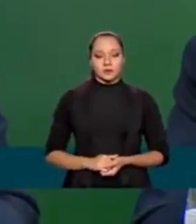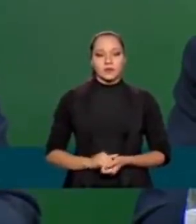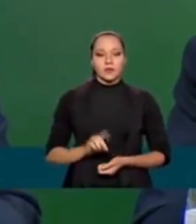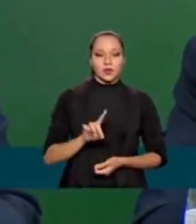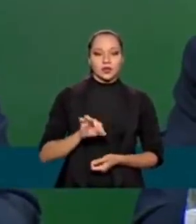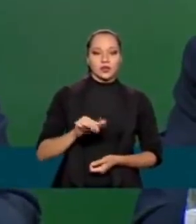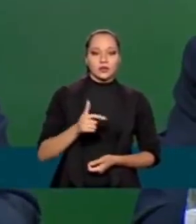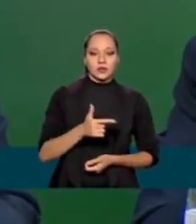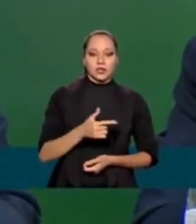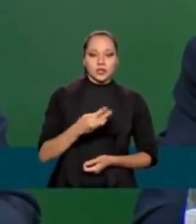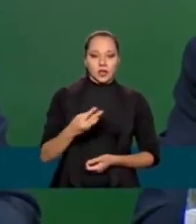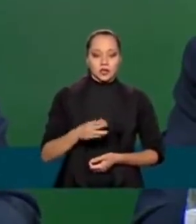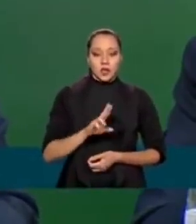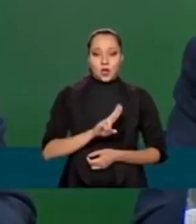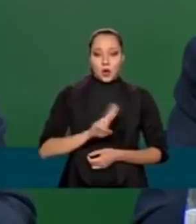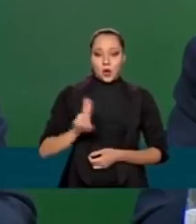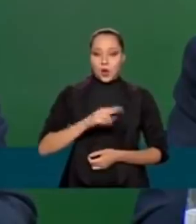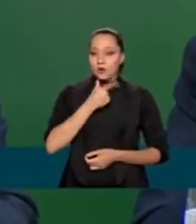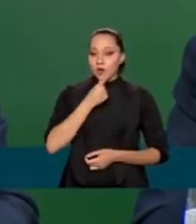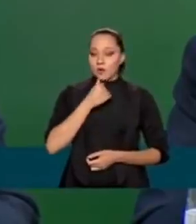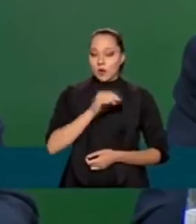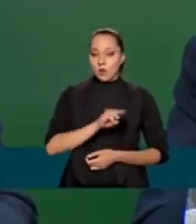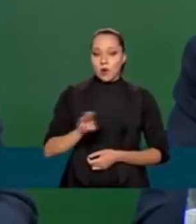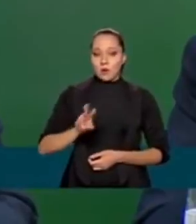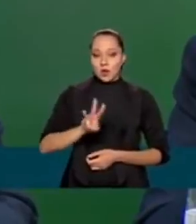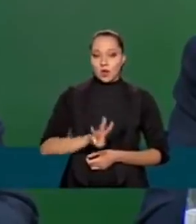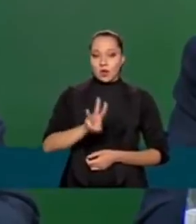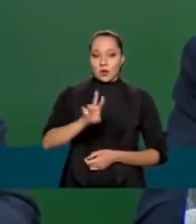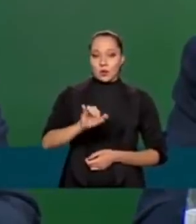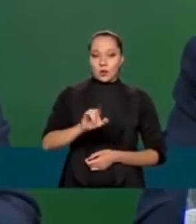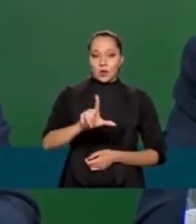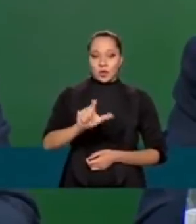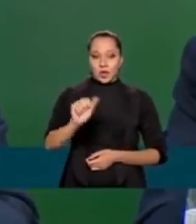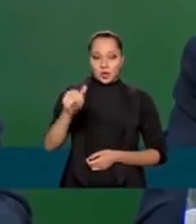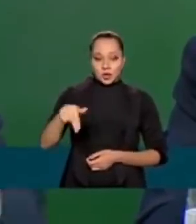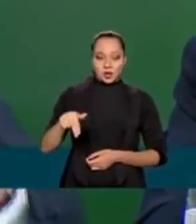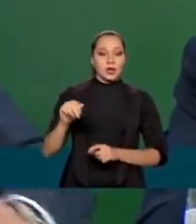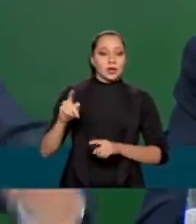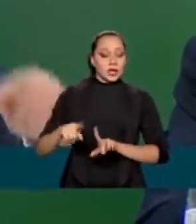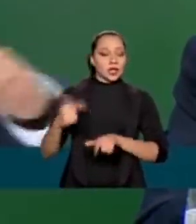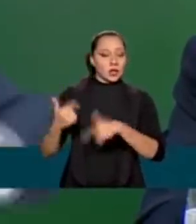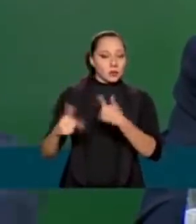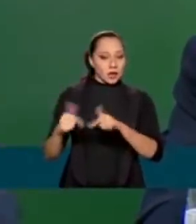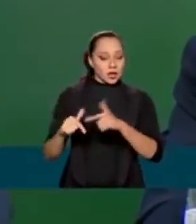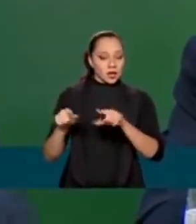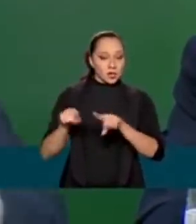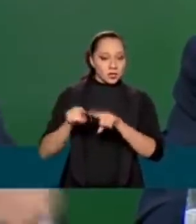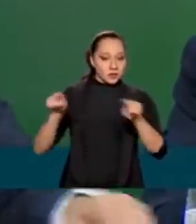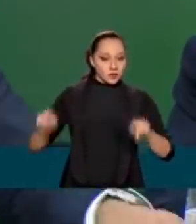o senhor William Amorim Santana, que é servidor do